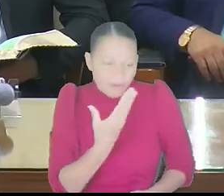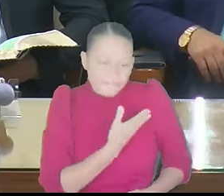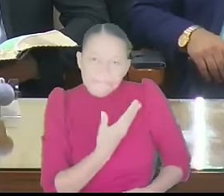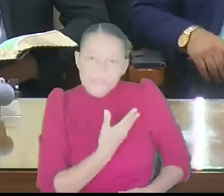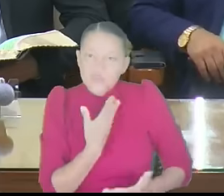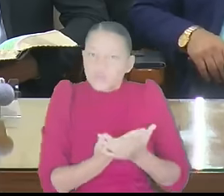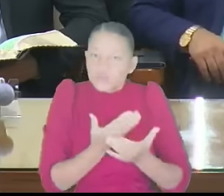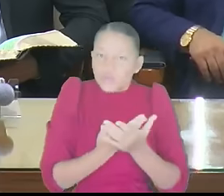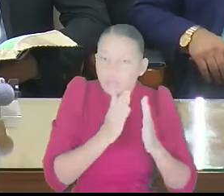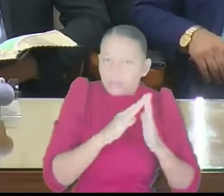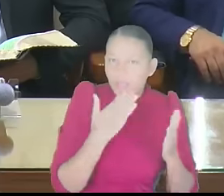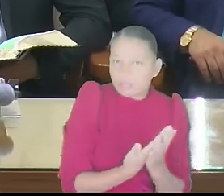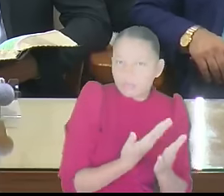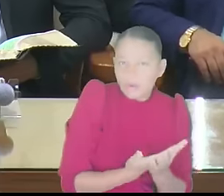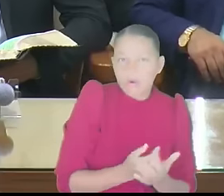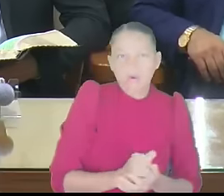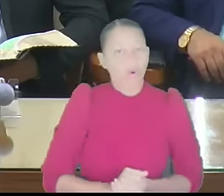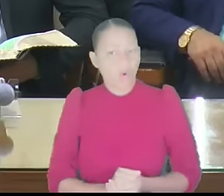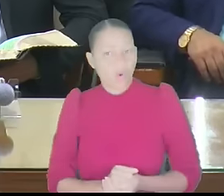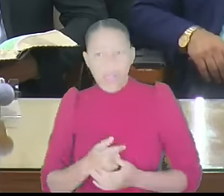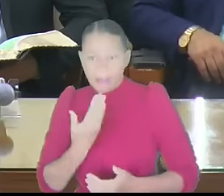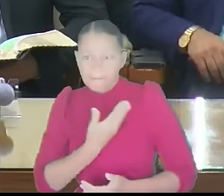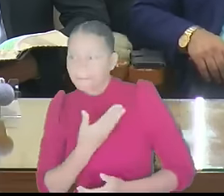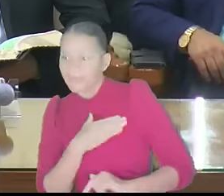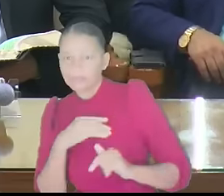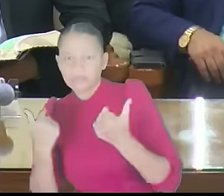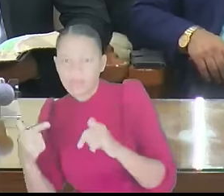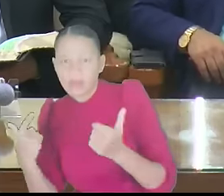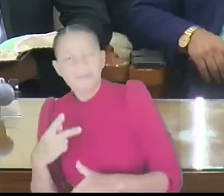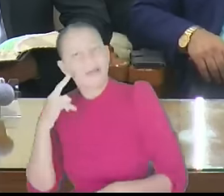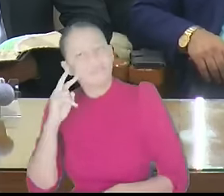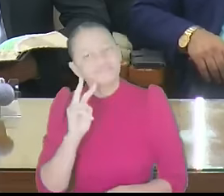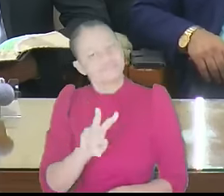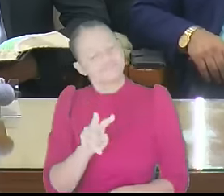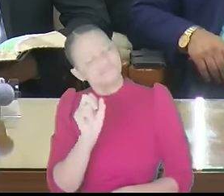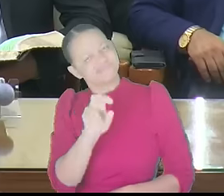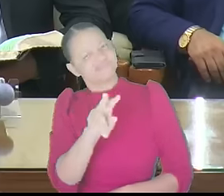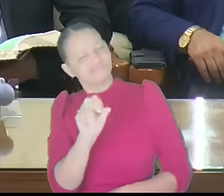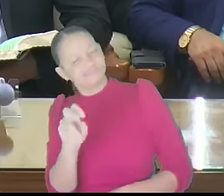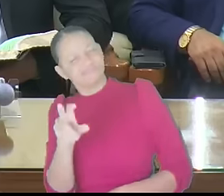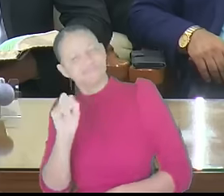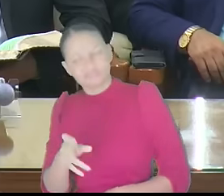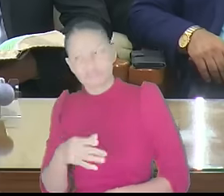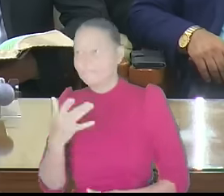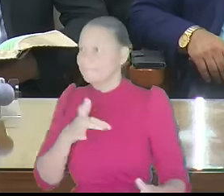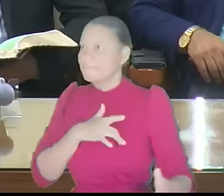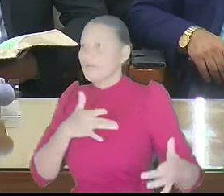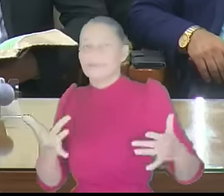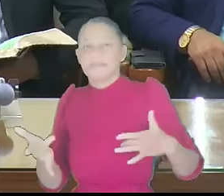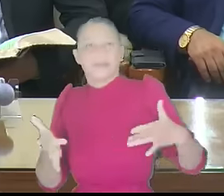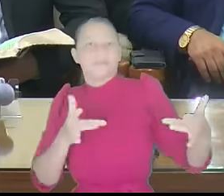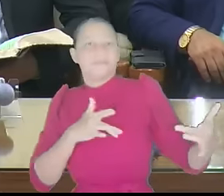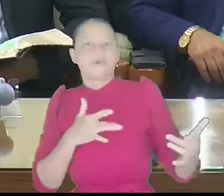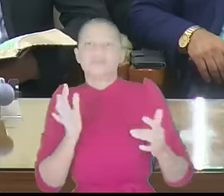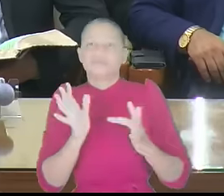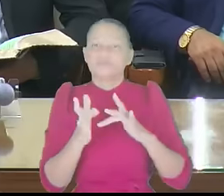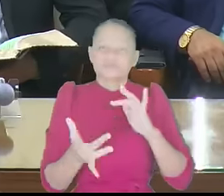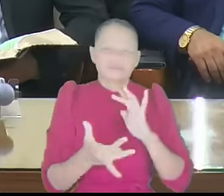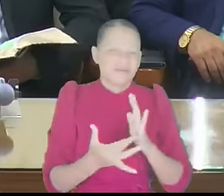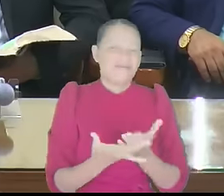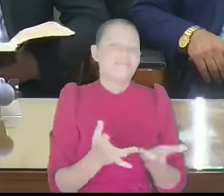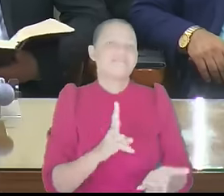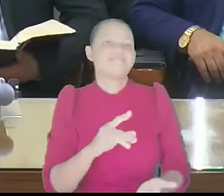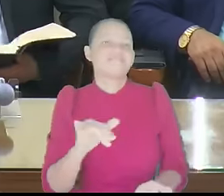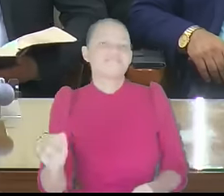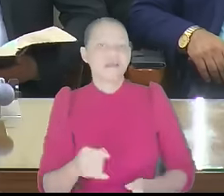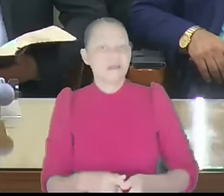classe, se os seus colegas de trabalho lhe verem ou lhe virem apaixonados e apaixonadas por Jesus, eles vão dizer: a